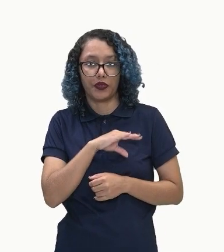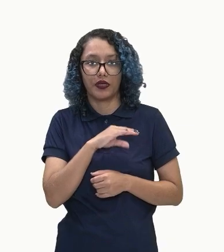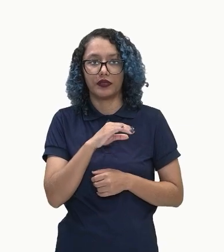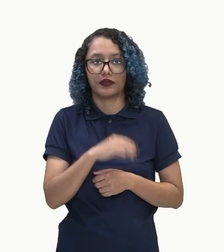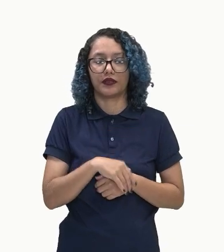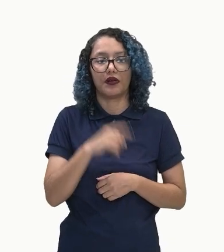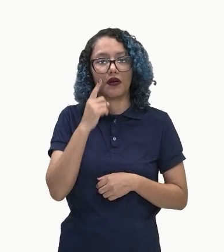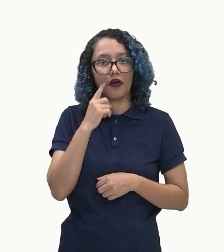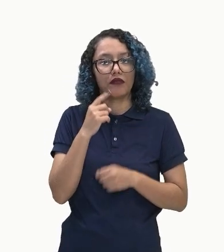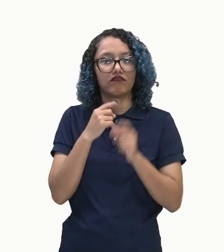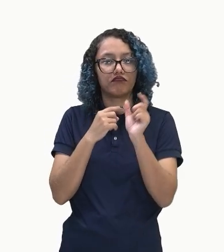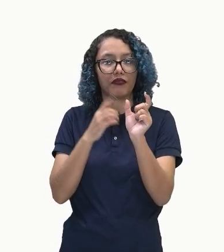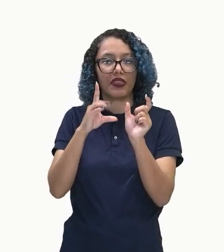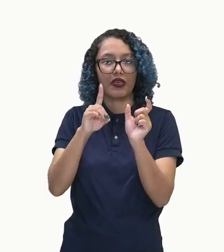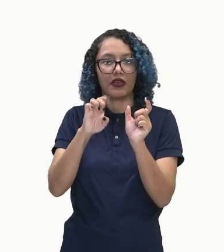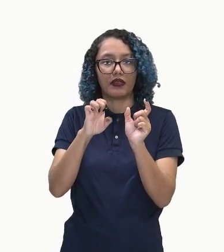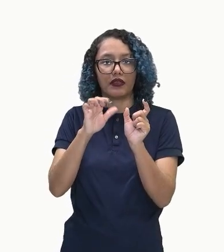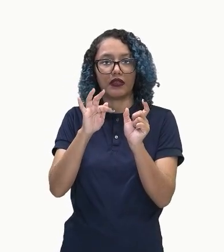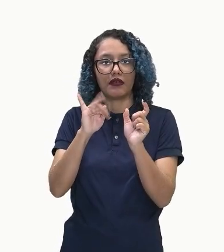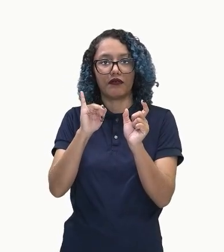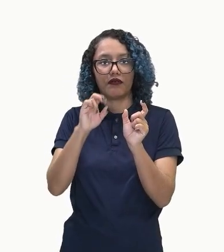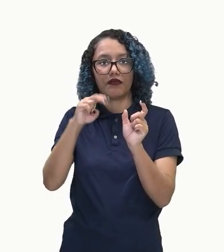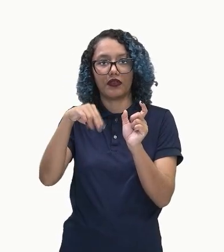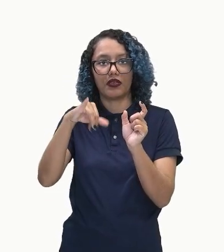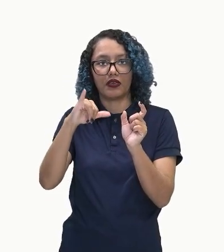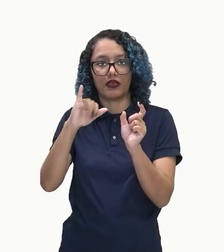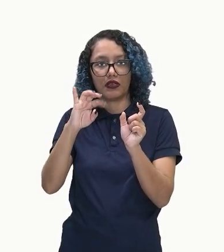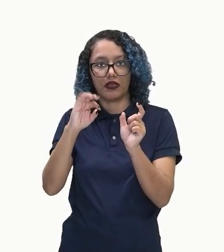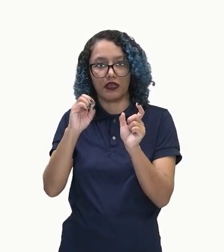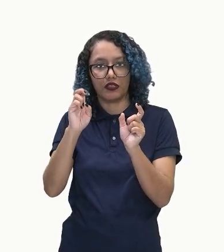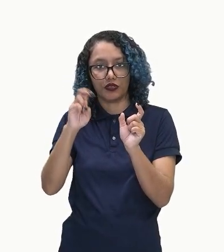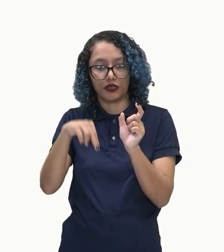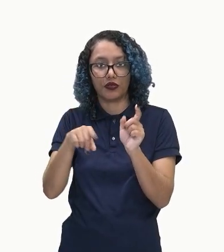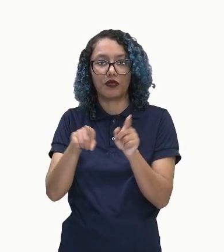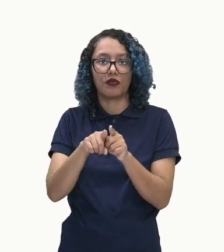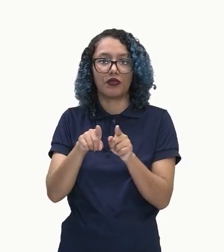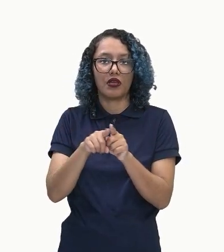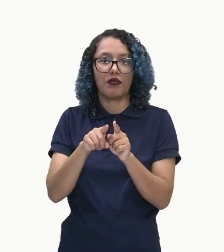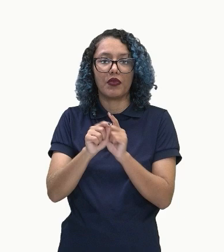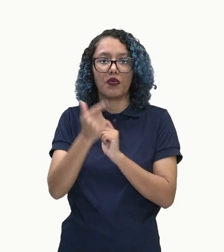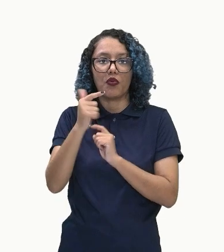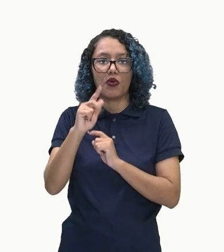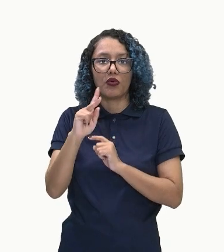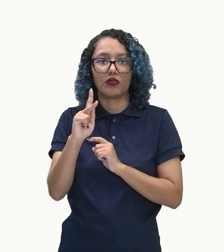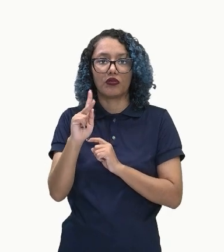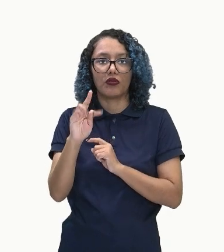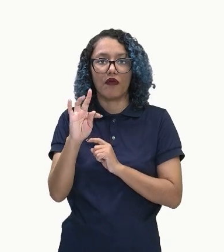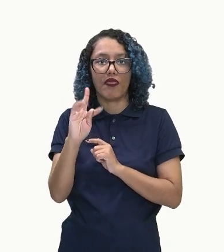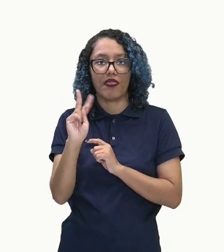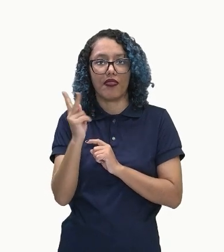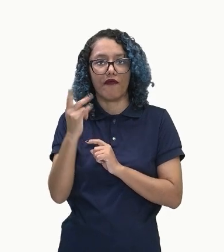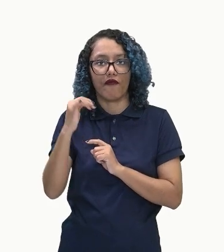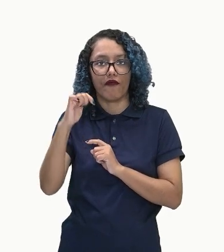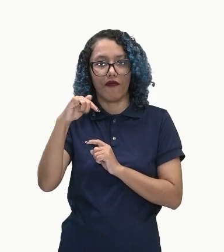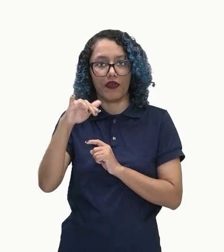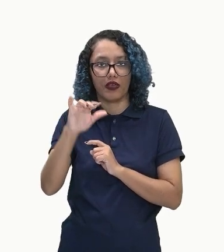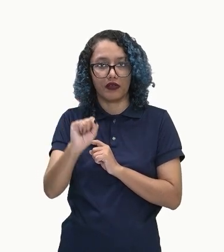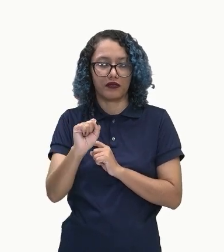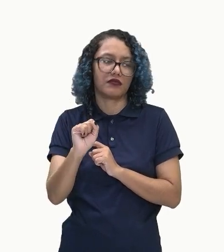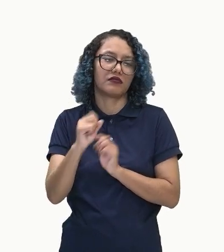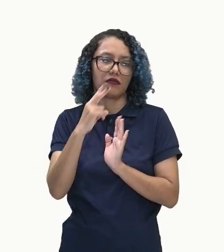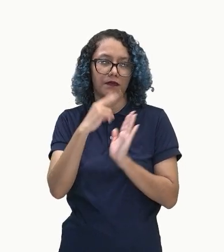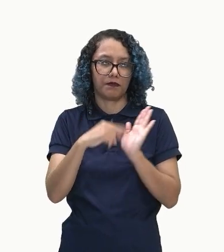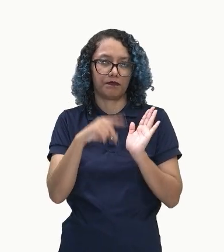Definition, definição. Things, nós já vimos, né? Coisas that can be counted as separate items.